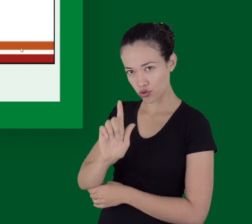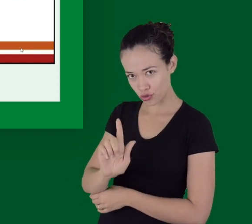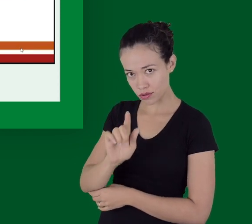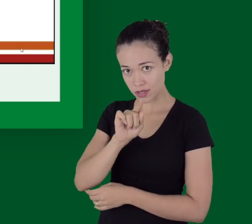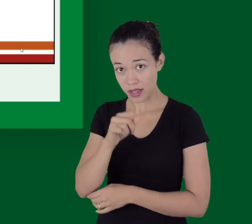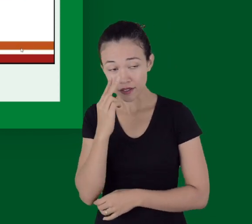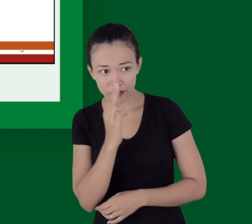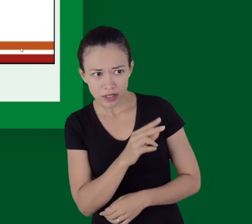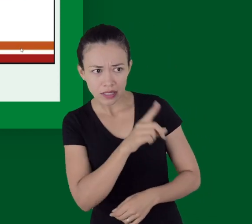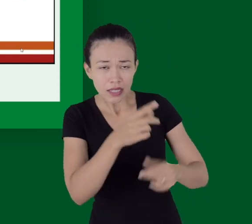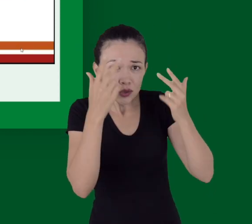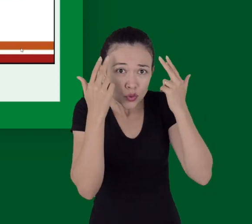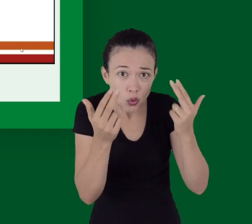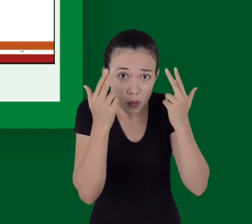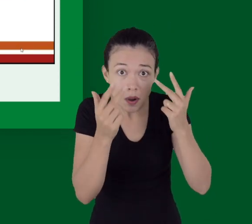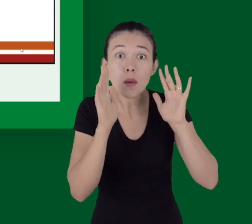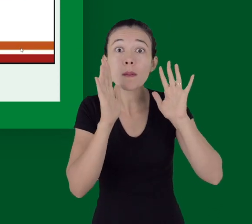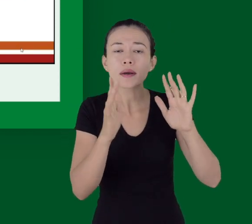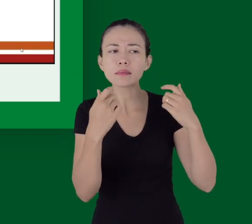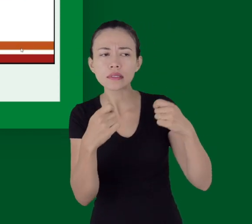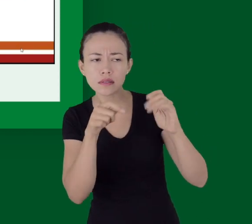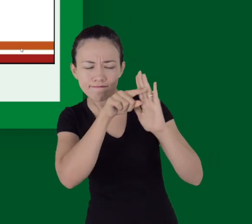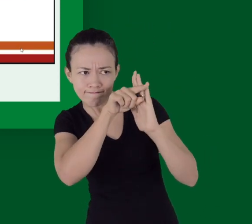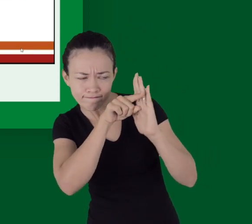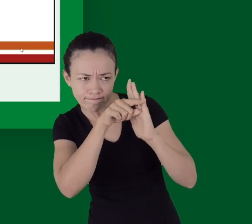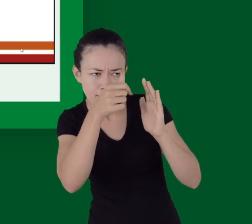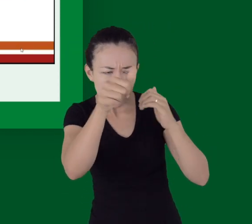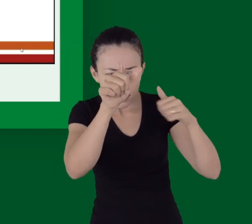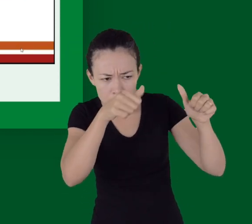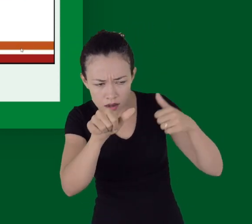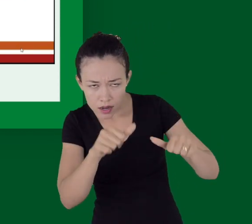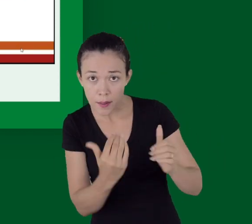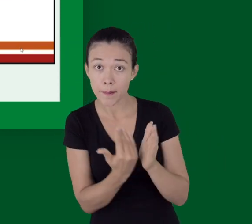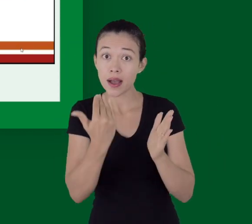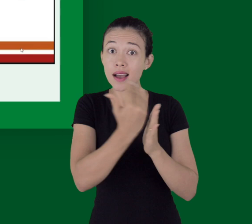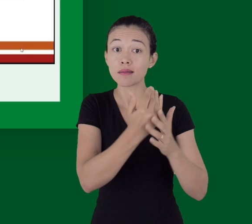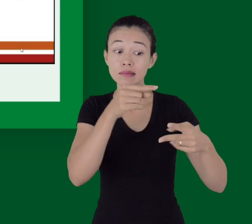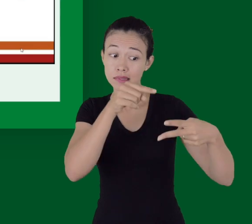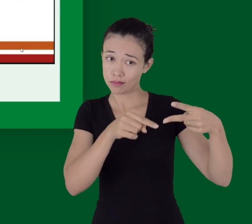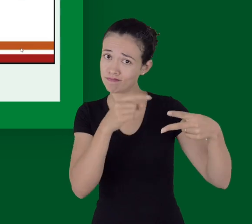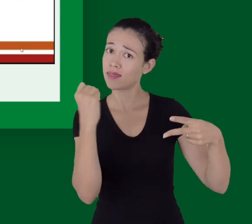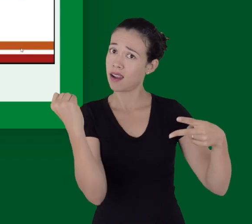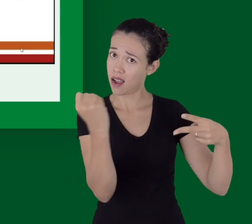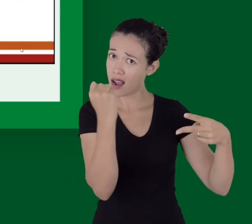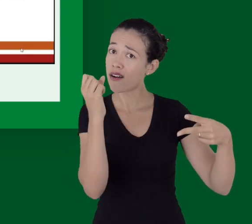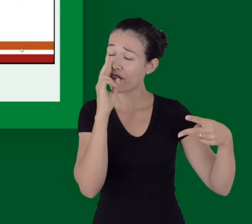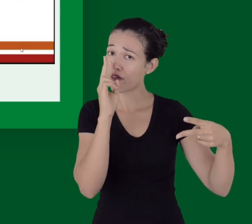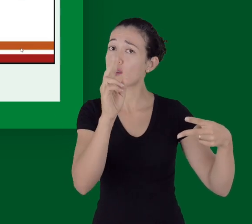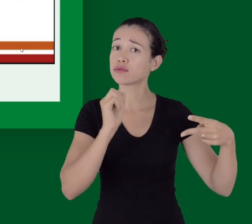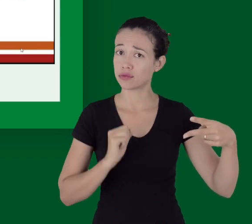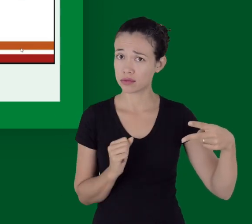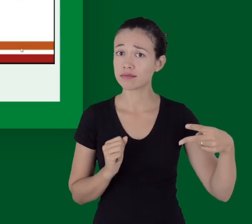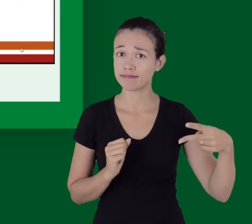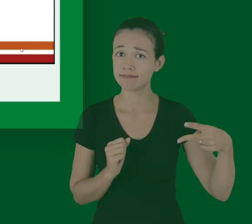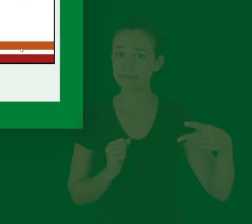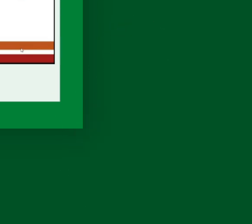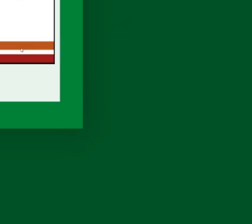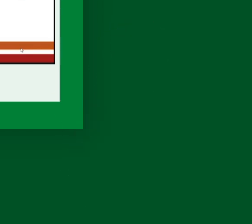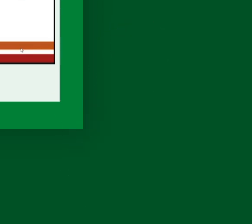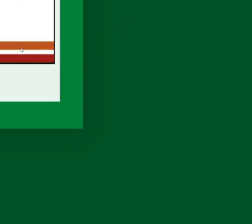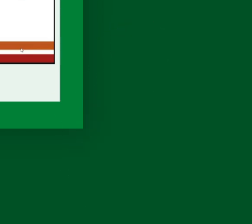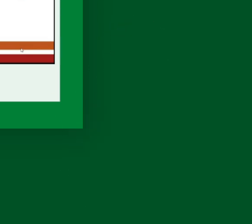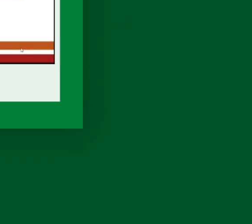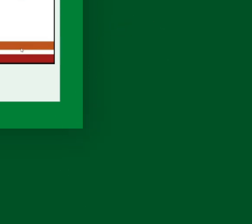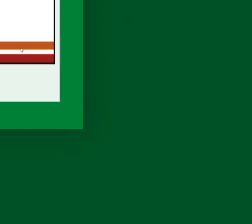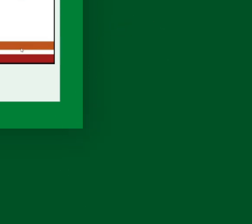então, dos três casos, né? Na angina instável, no infarto sem supra, no infarto com supra, o paciente tem dor torácica nos três. A dor